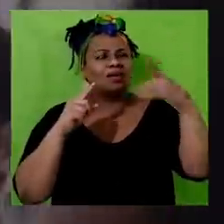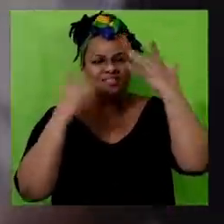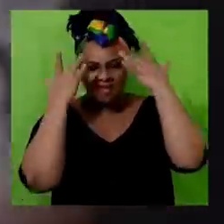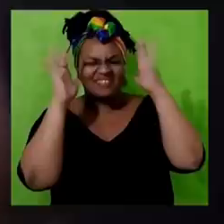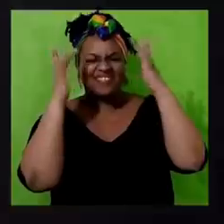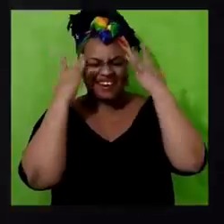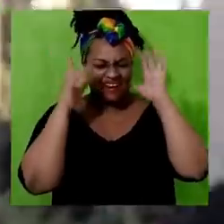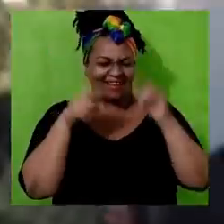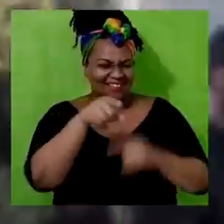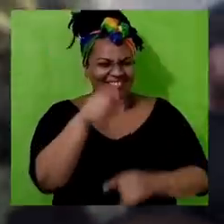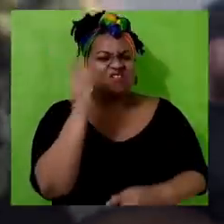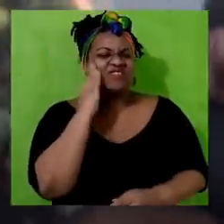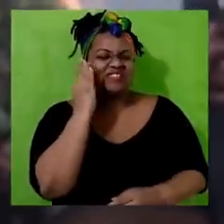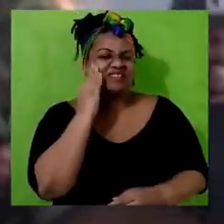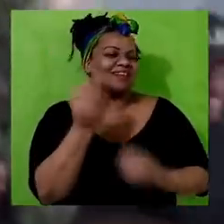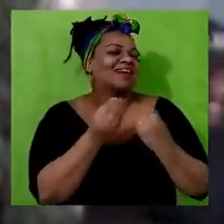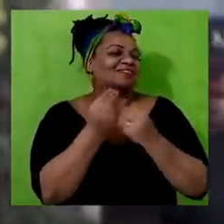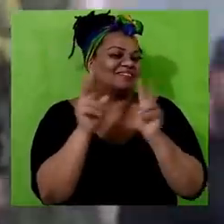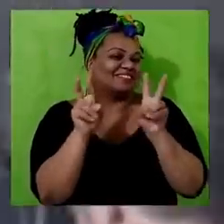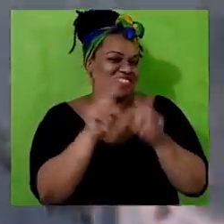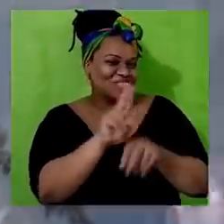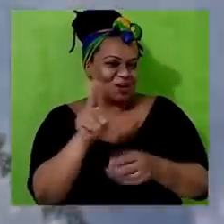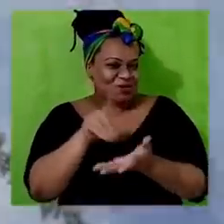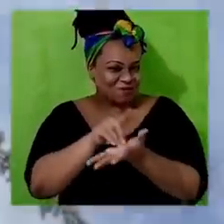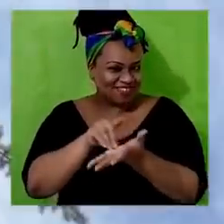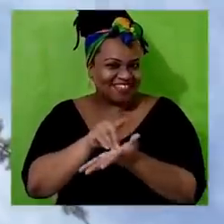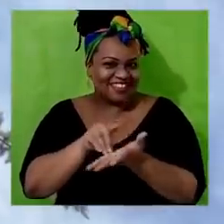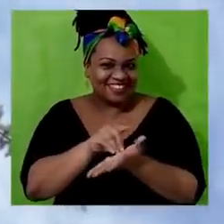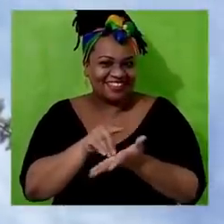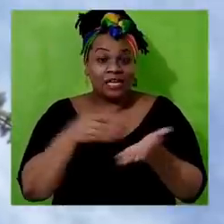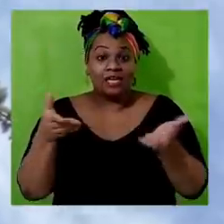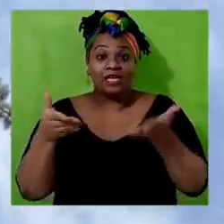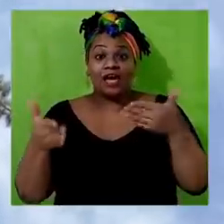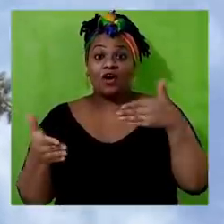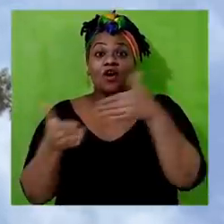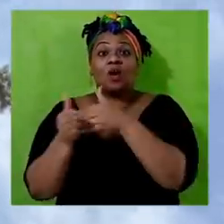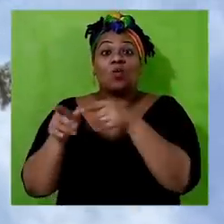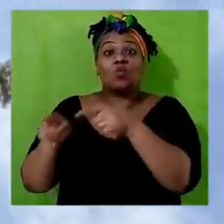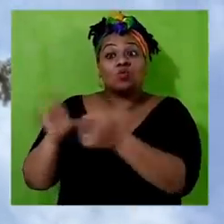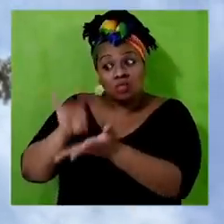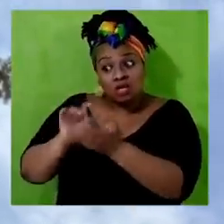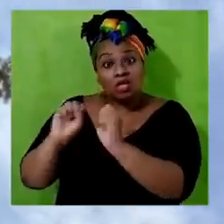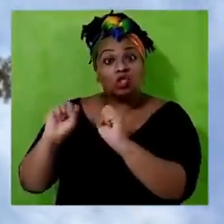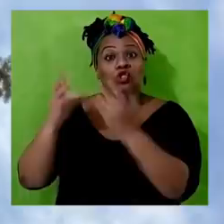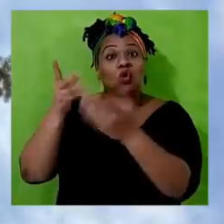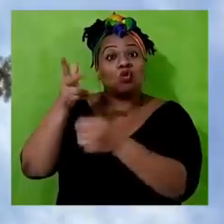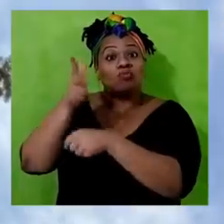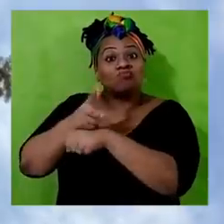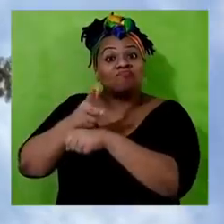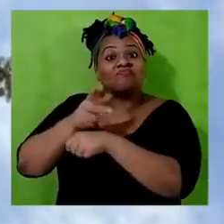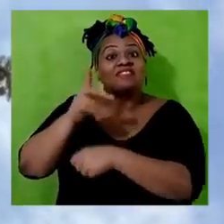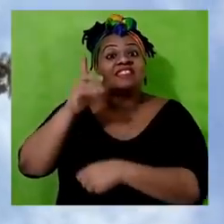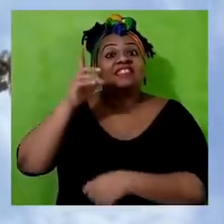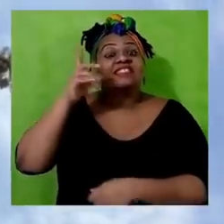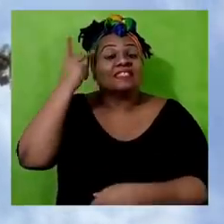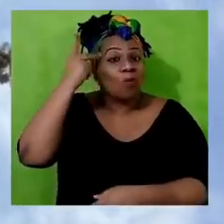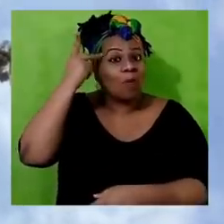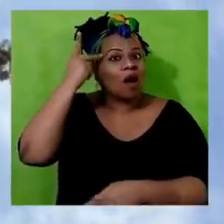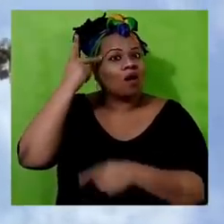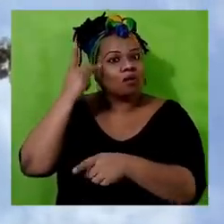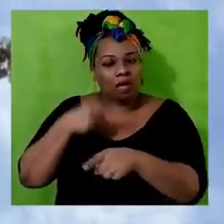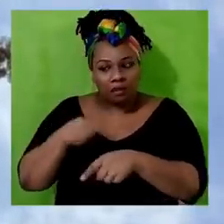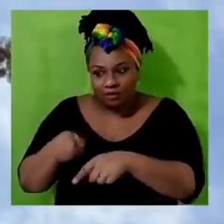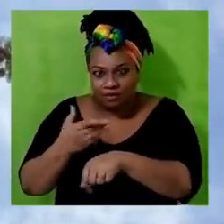Saulo, sei lá, vocês sabem como é que é o nome. E aí agora o último Ao Vivo em São Paulo, foi um DVD que